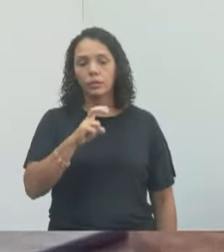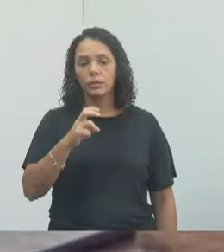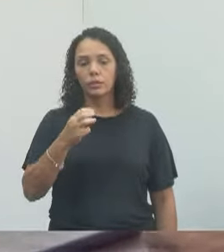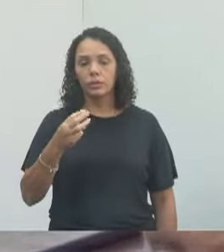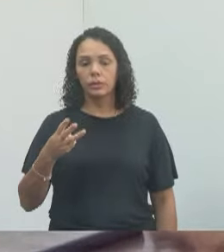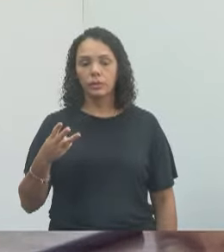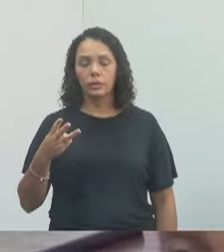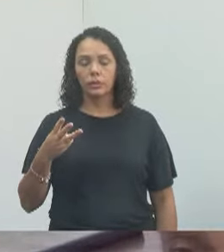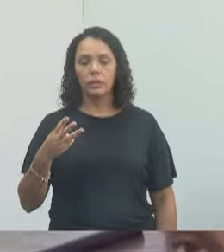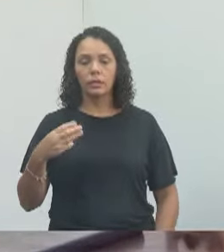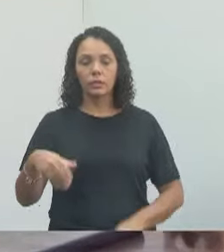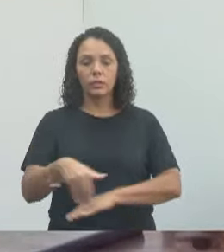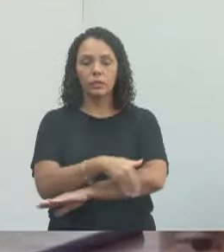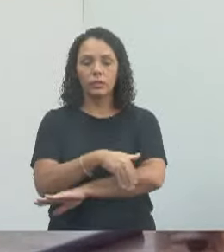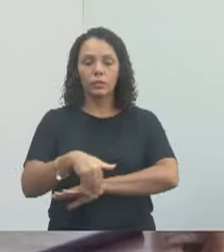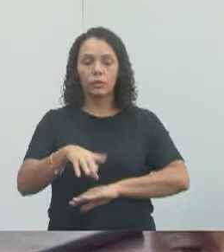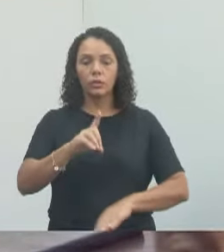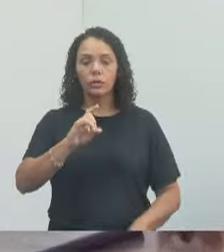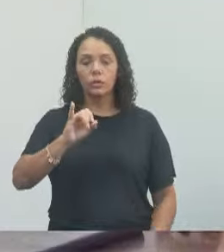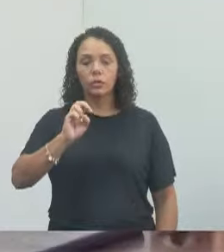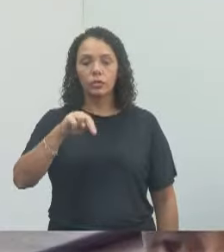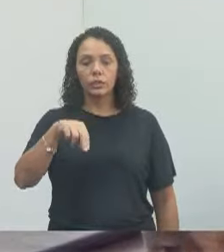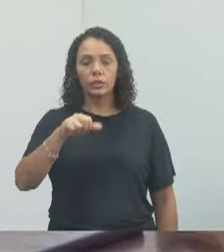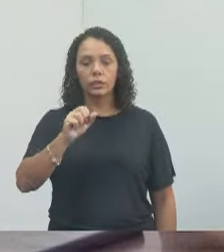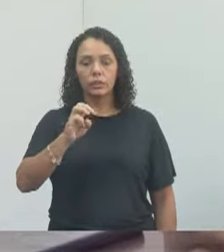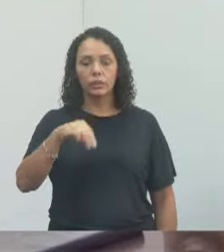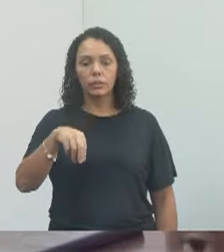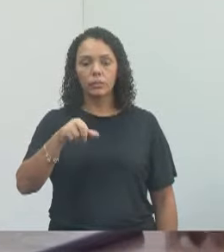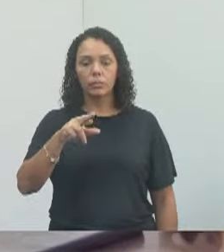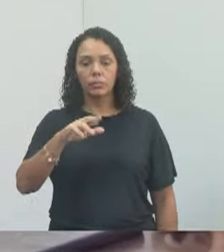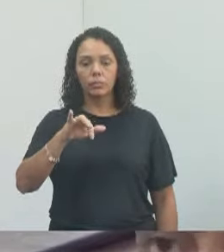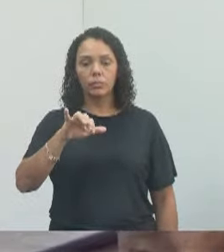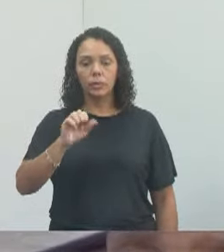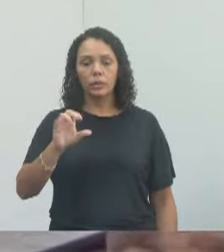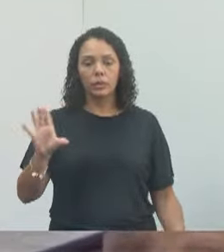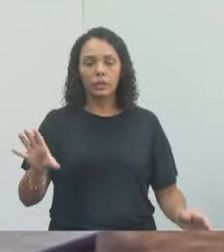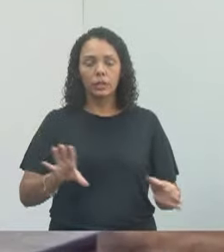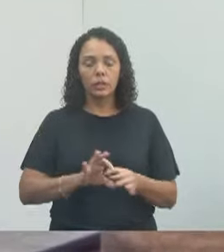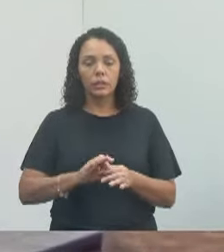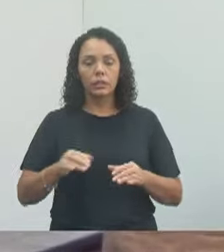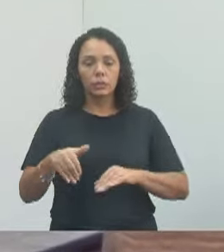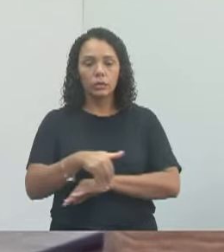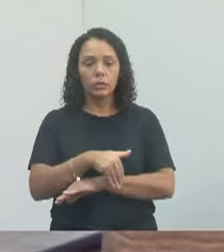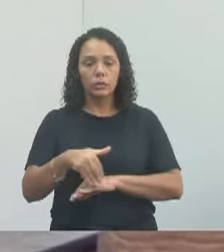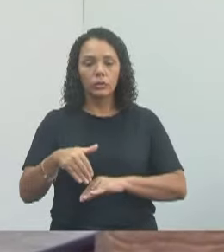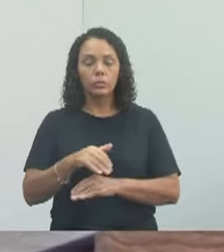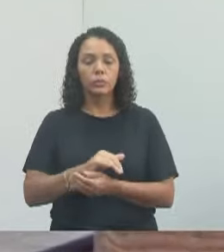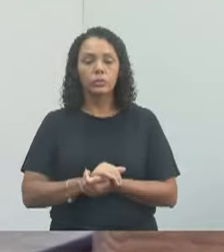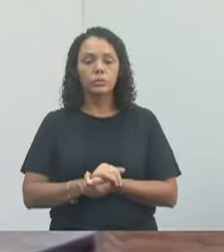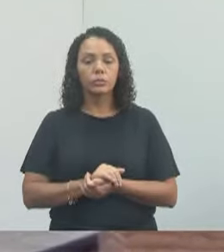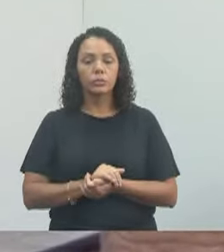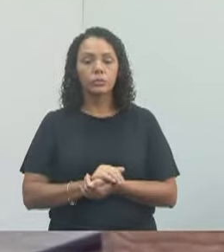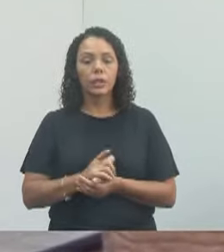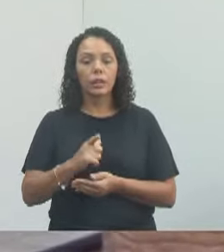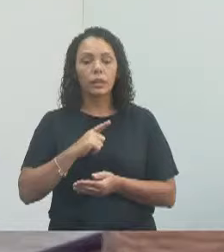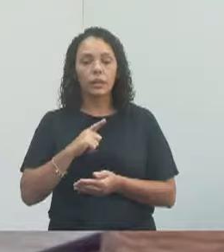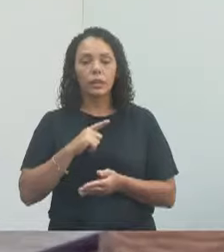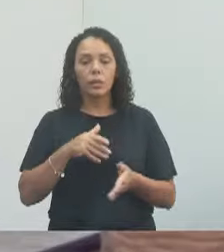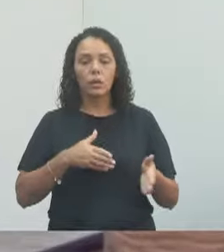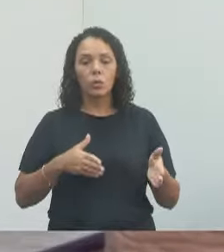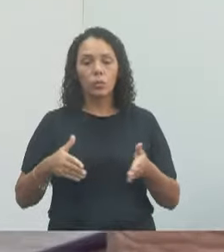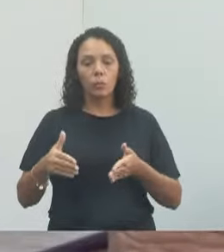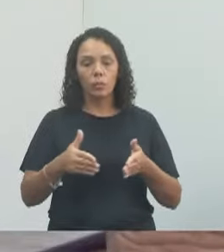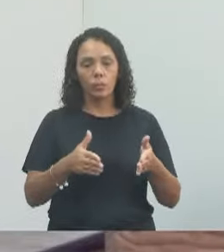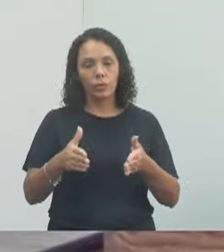553 da Rua Dinamarca interligando a Rua China e a Rua Espanha eu me deparei com uma viela aonde